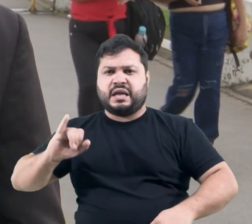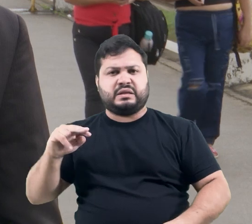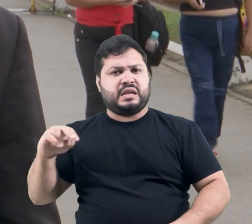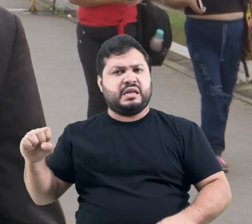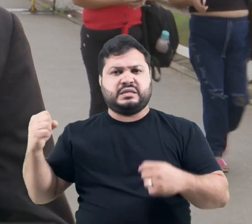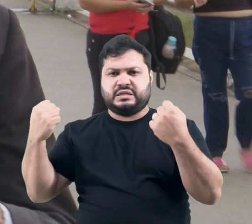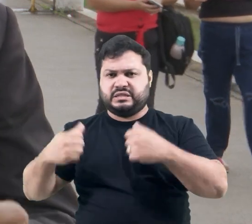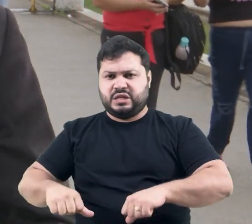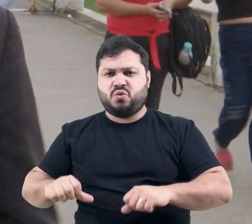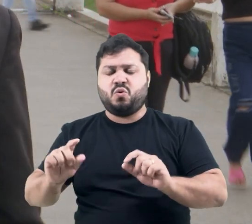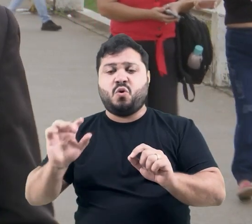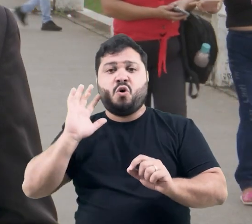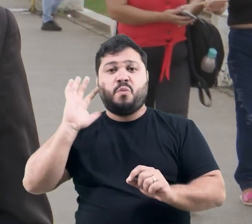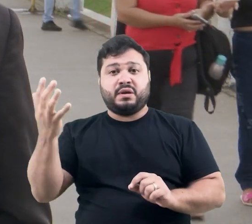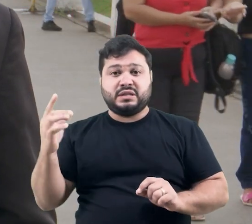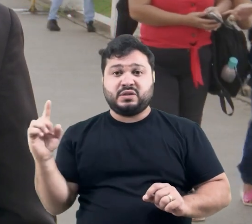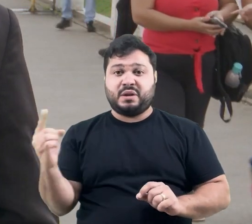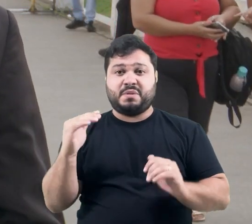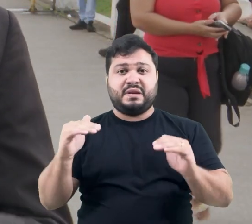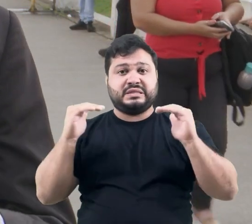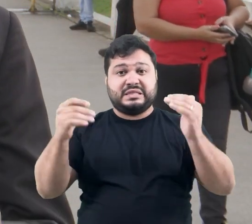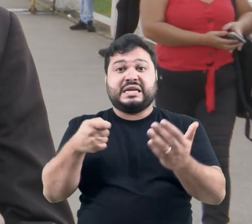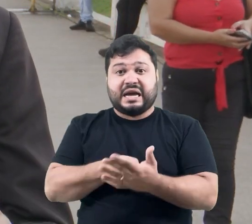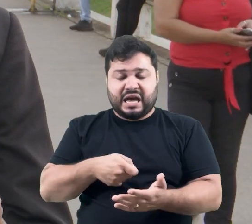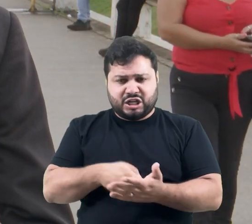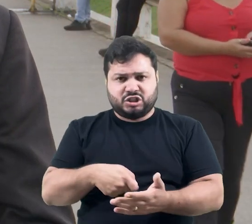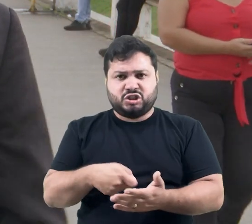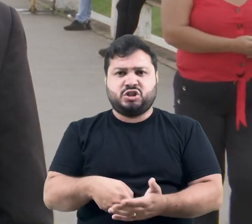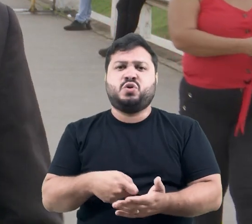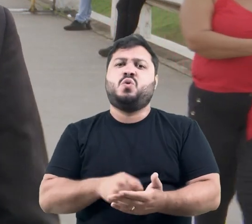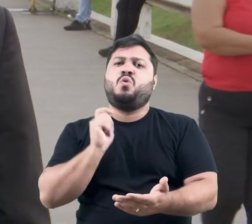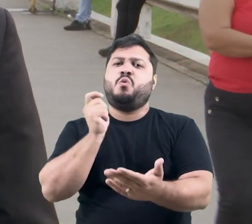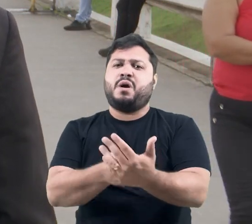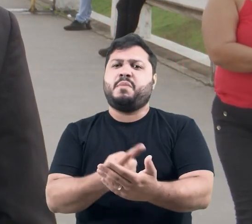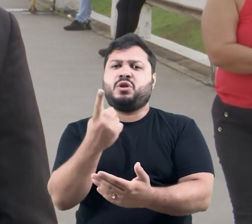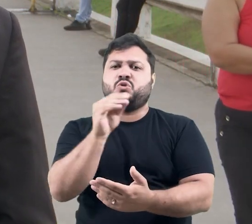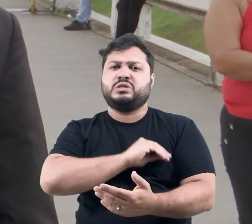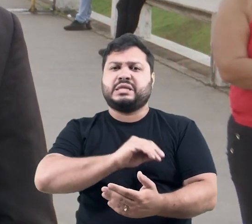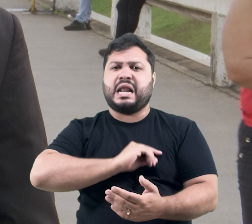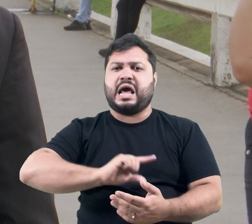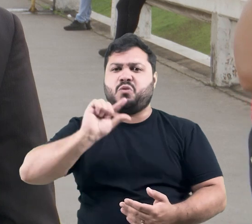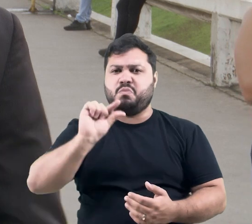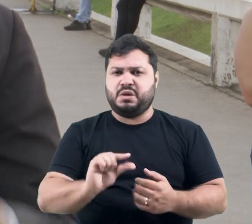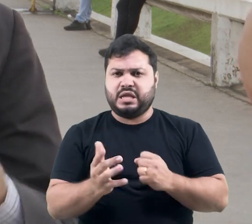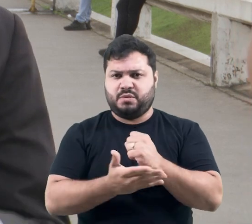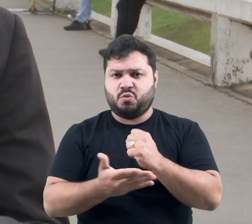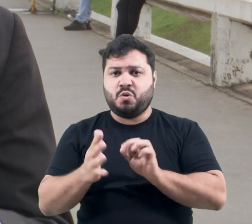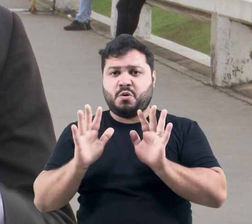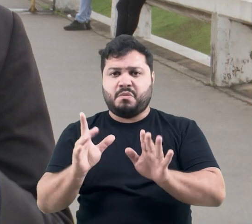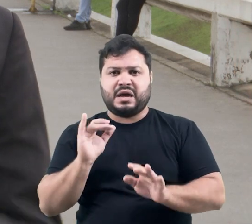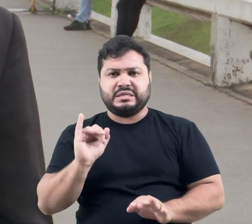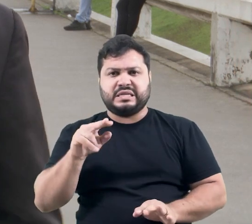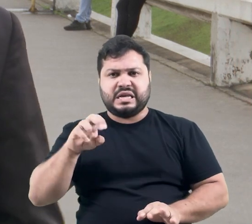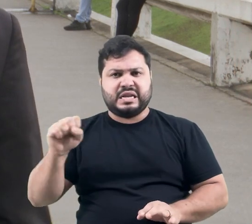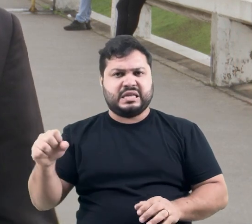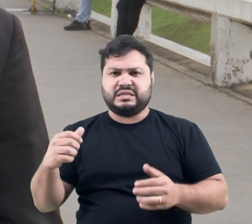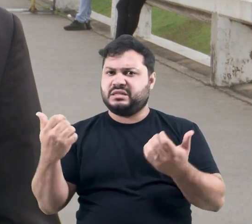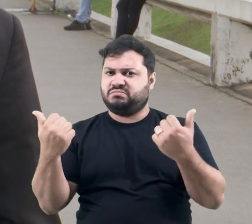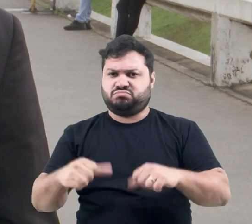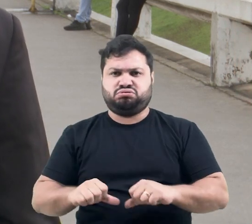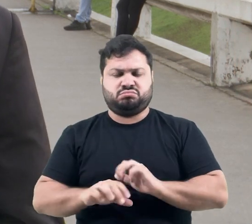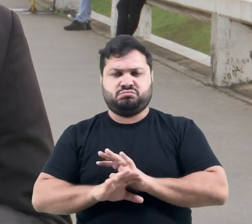pelo INSS. Uma decisão em primeira instância garantiu a ela o pagamento de um salário mínimo, mas o